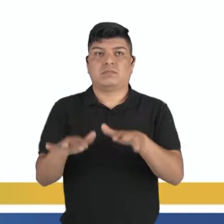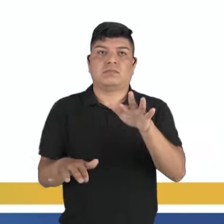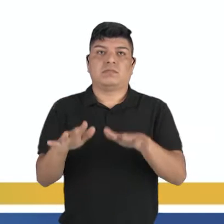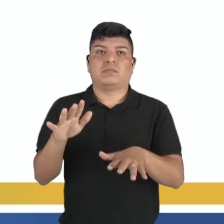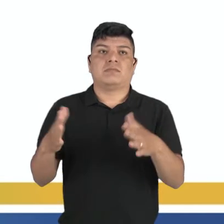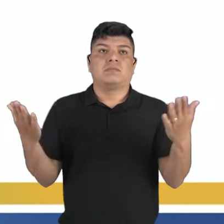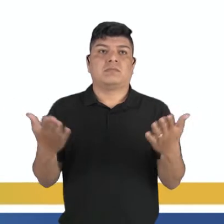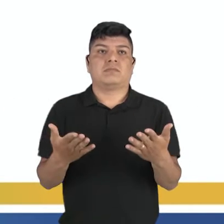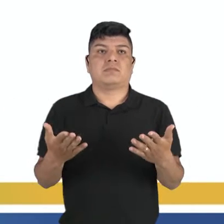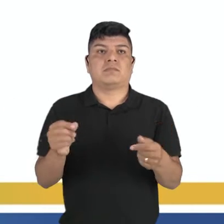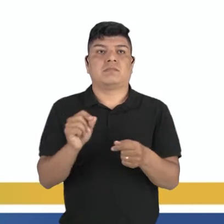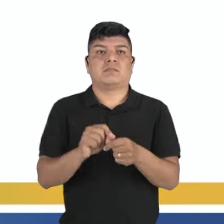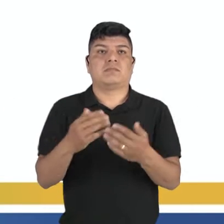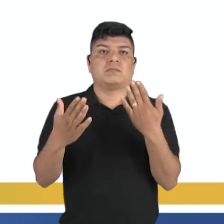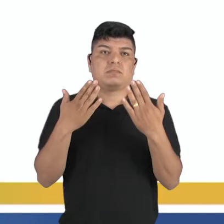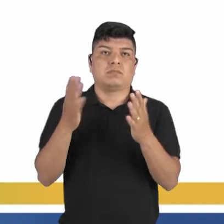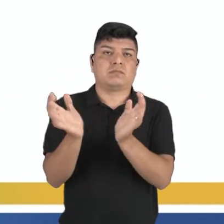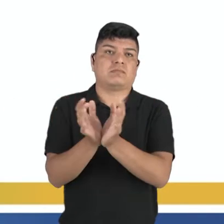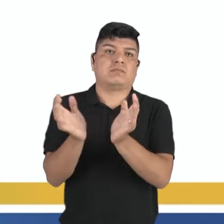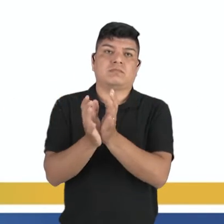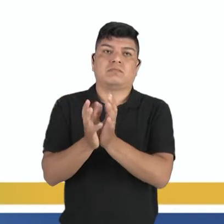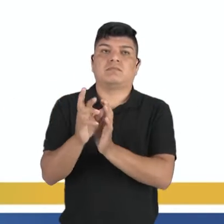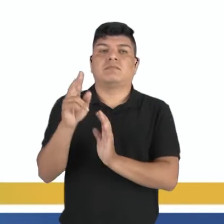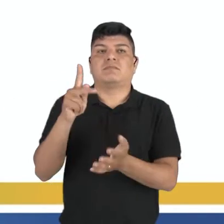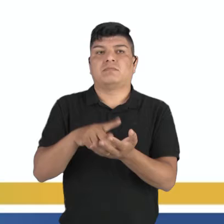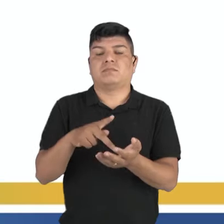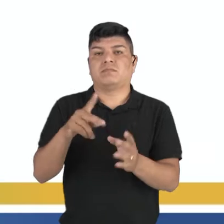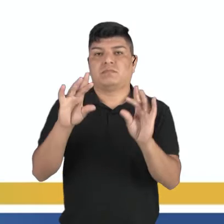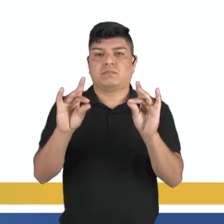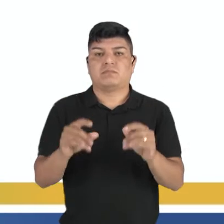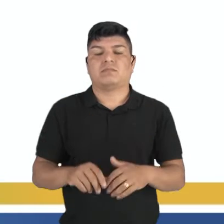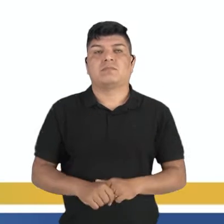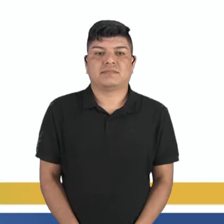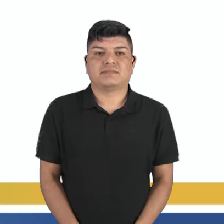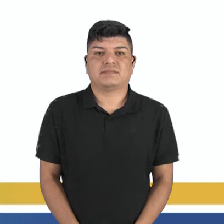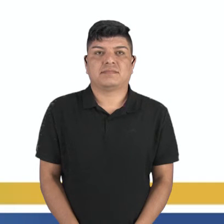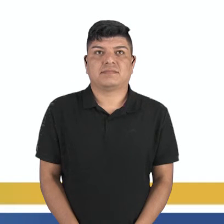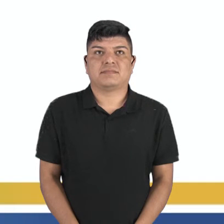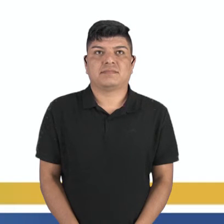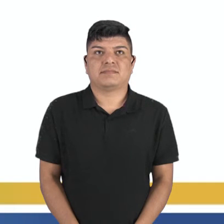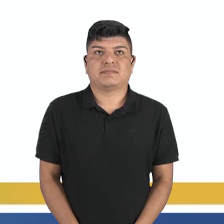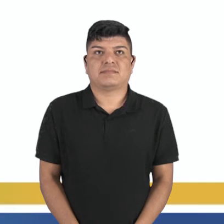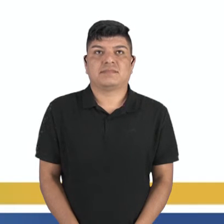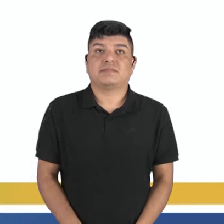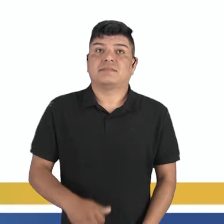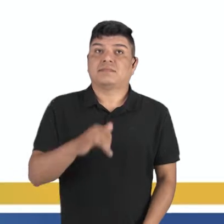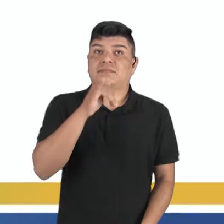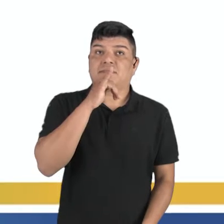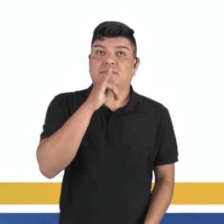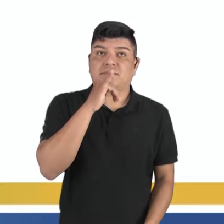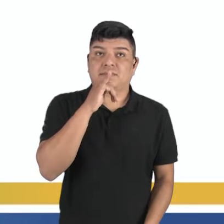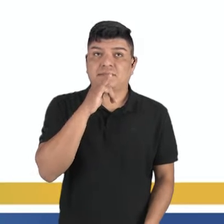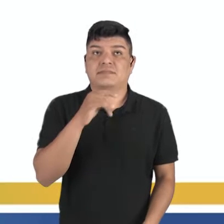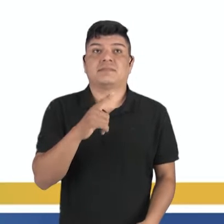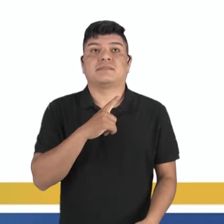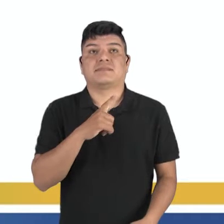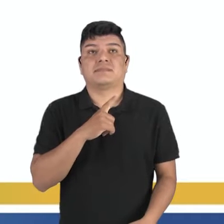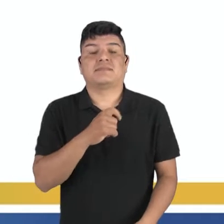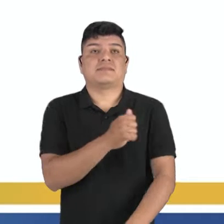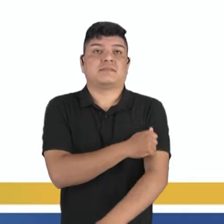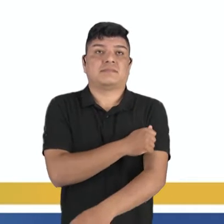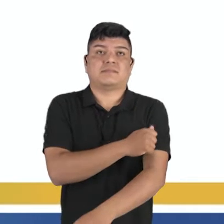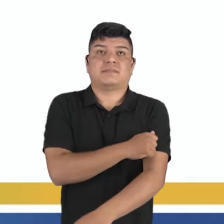certo? Então, agora nós vamos associar isso a um conjunto real de dados. Então, esse exemplo traz para a gente aí, olha, um